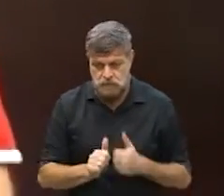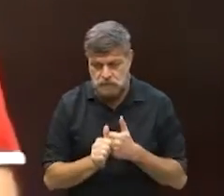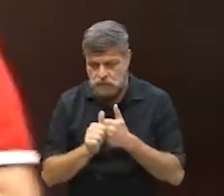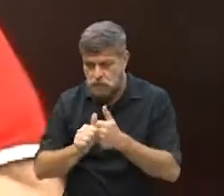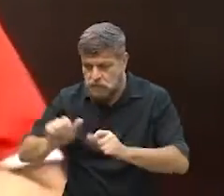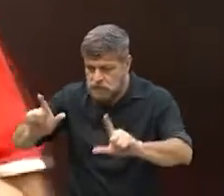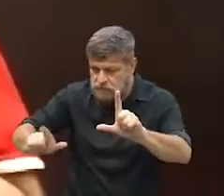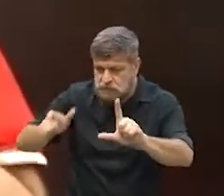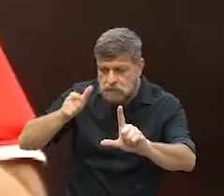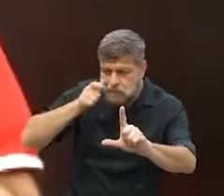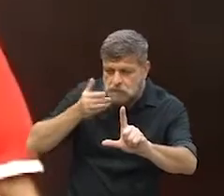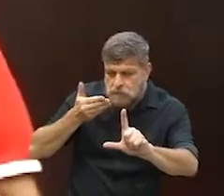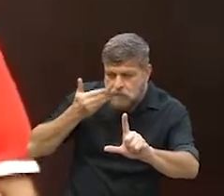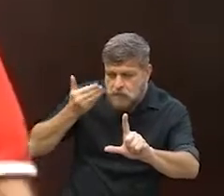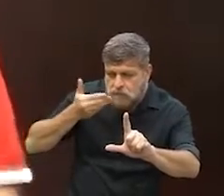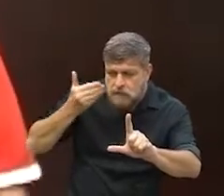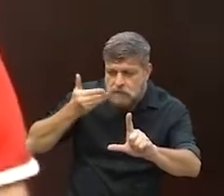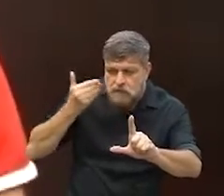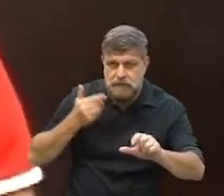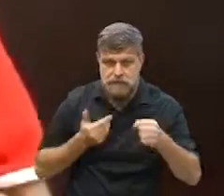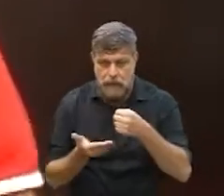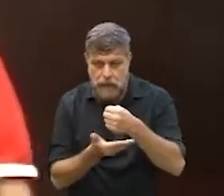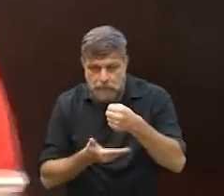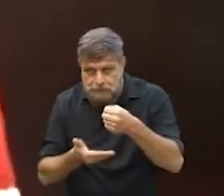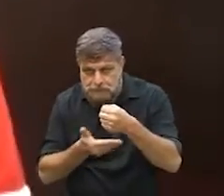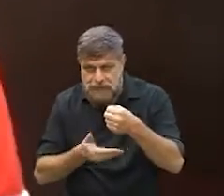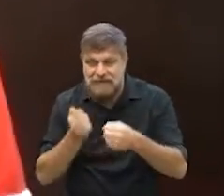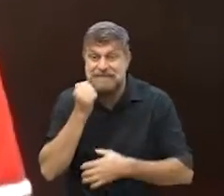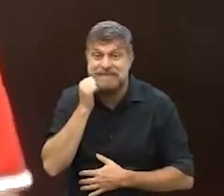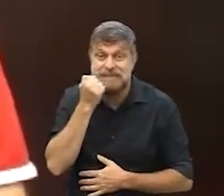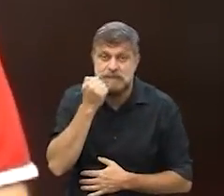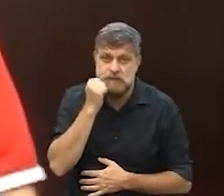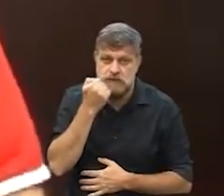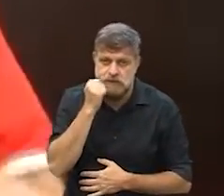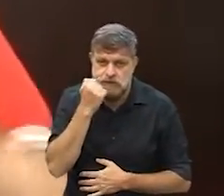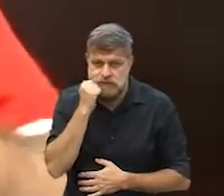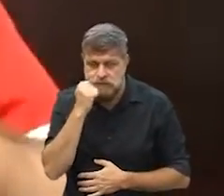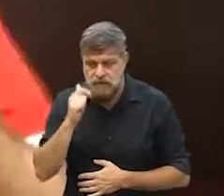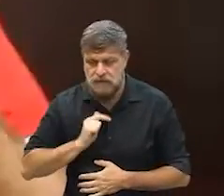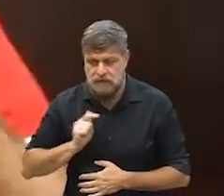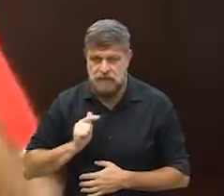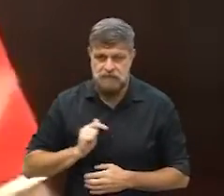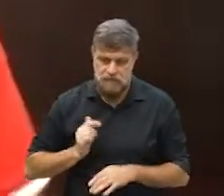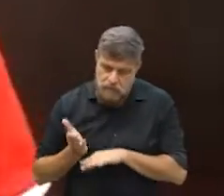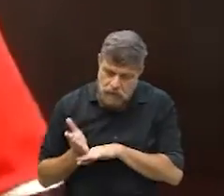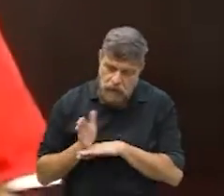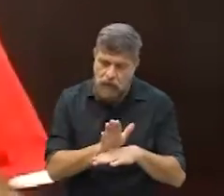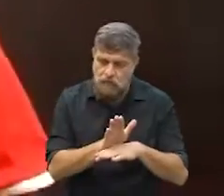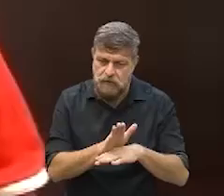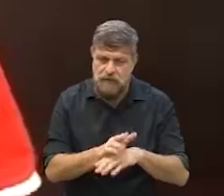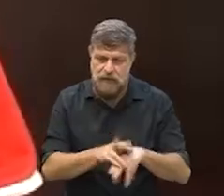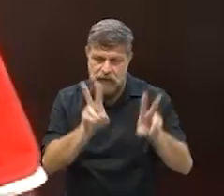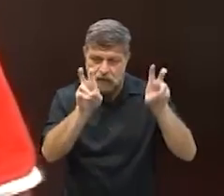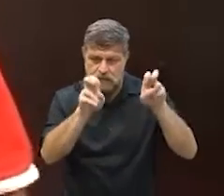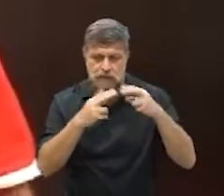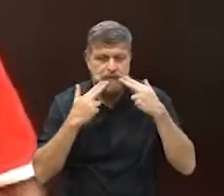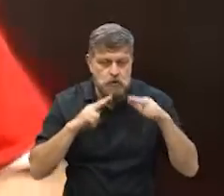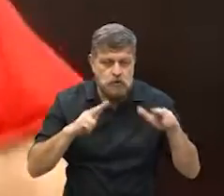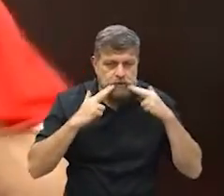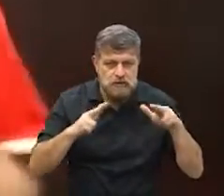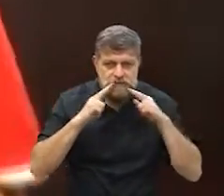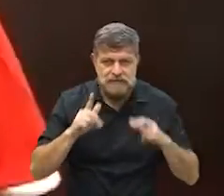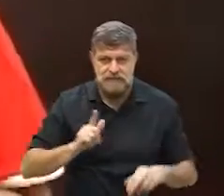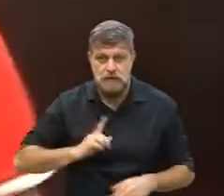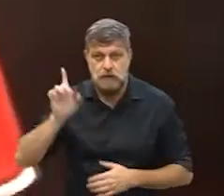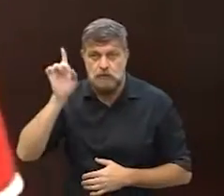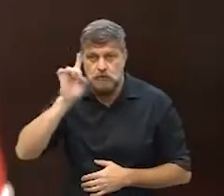acompanha o noticiário com fontes e algum embasamento técnico-científico que vai pautar aquelas notícias. Você